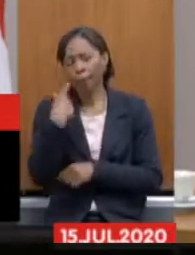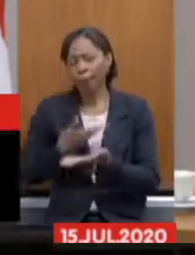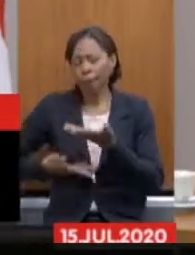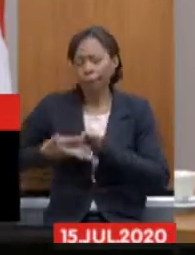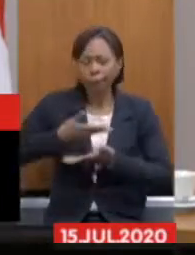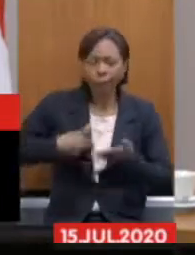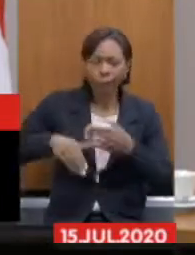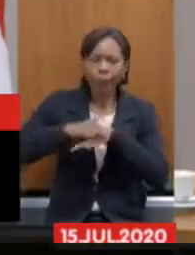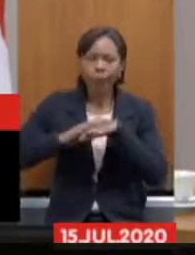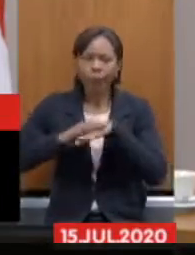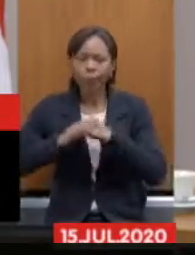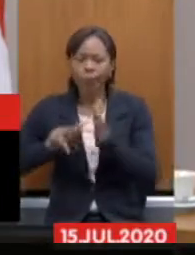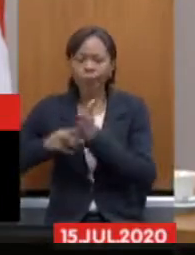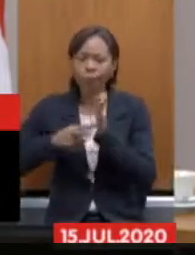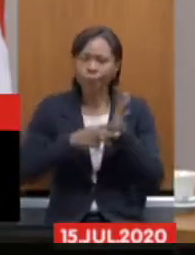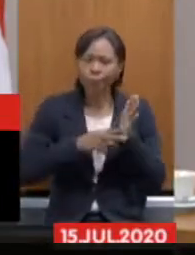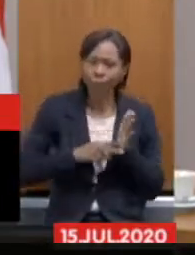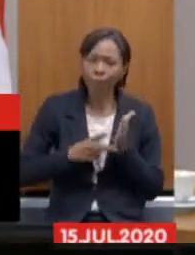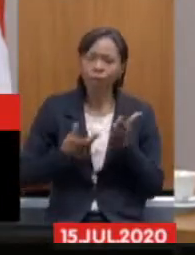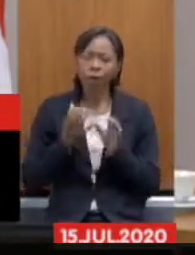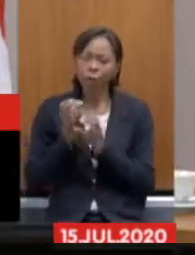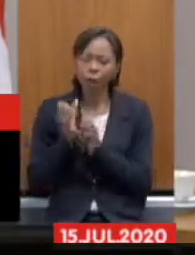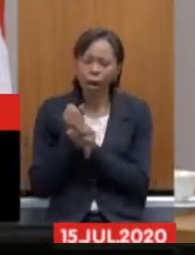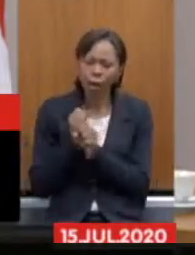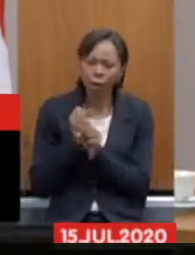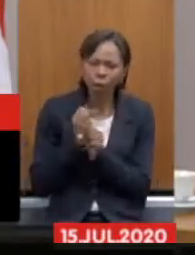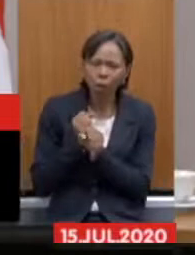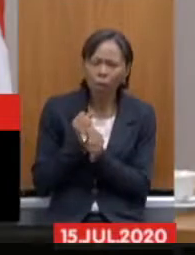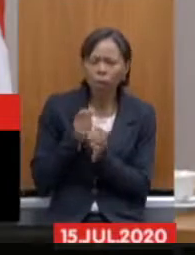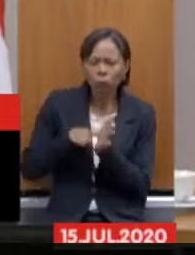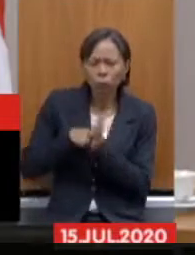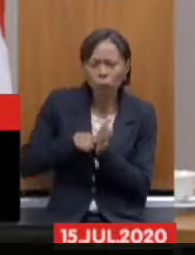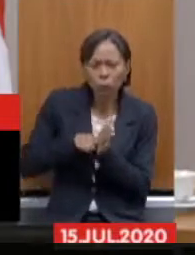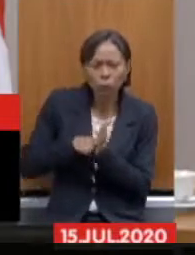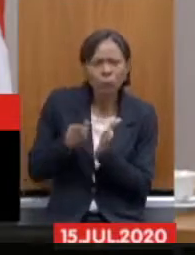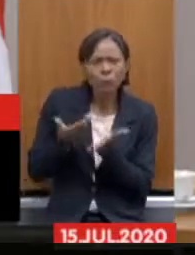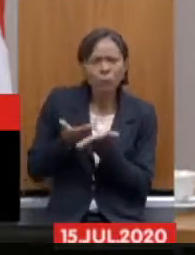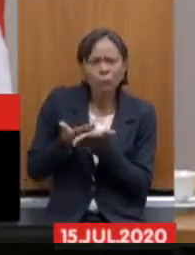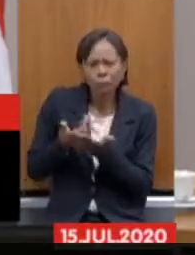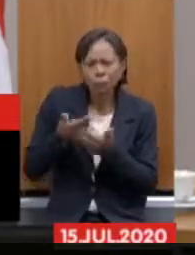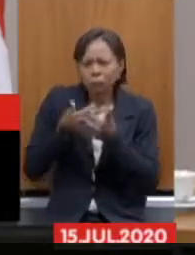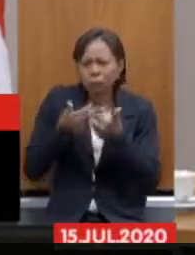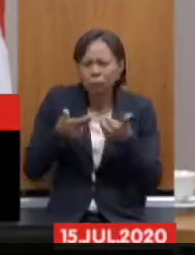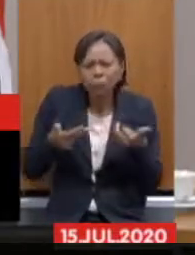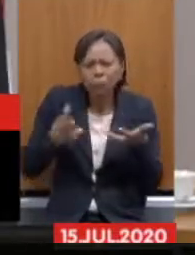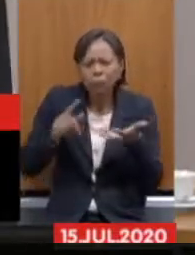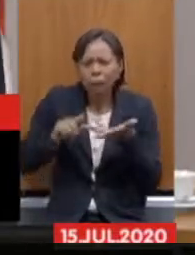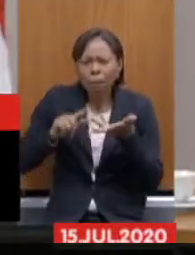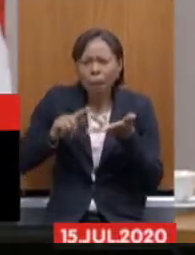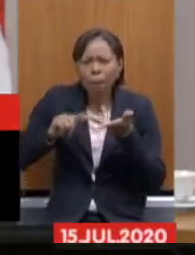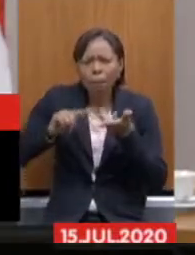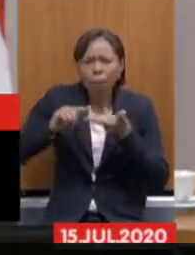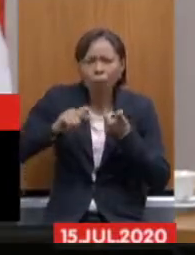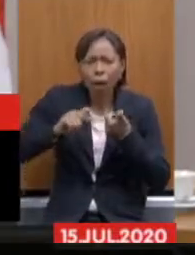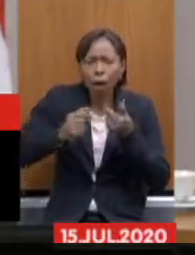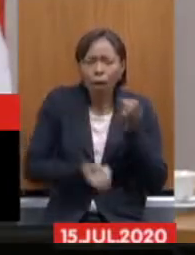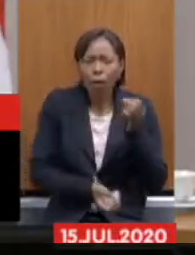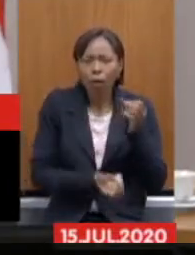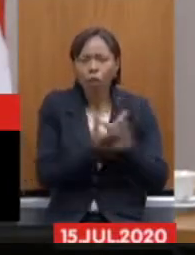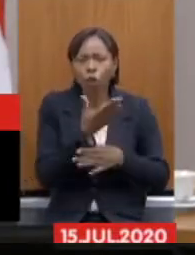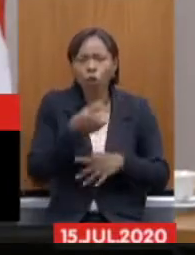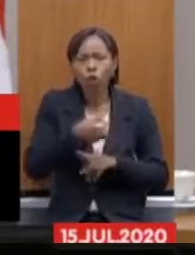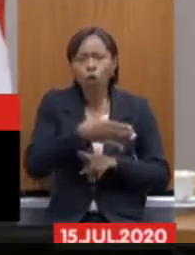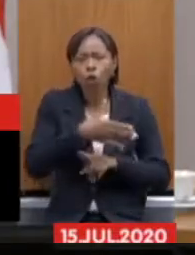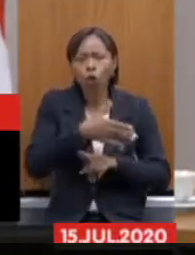sindicais cálculos atuariais após tudo isso implantasse um novo